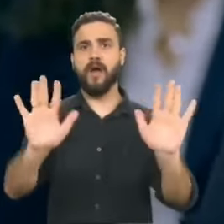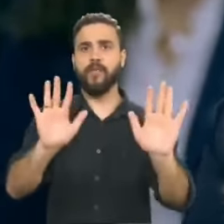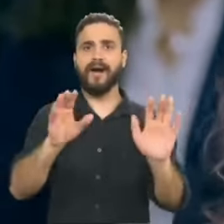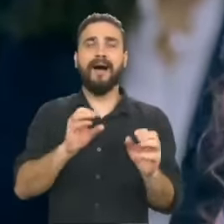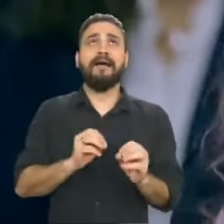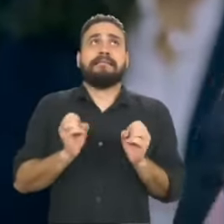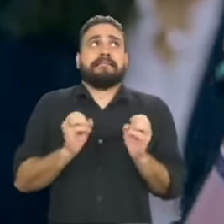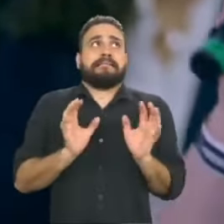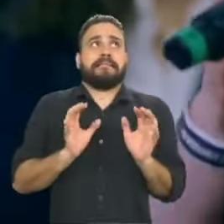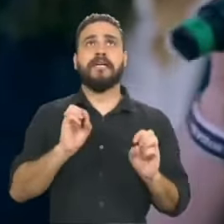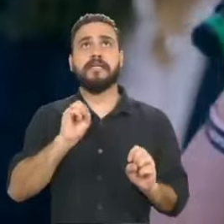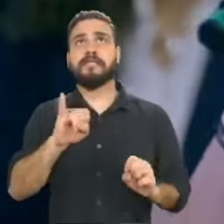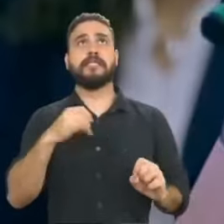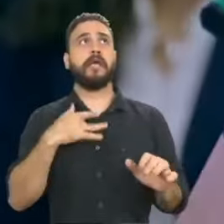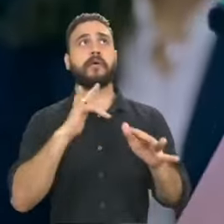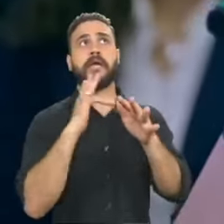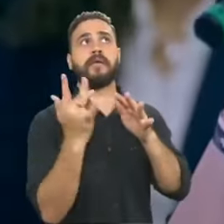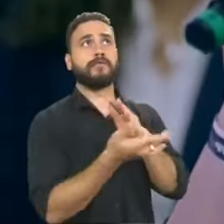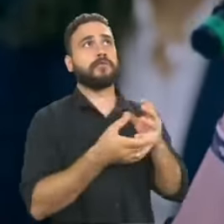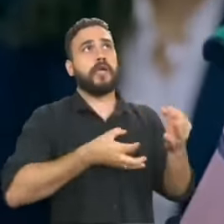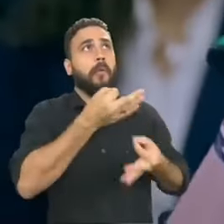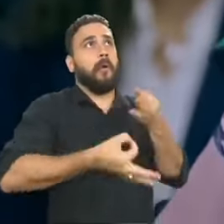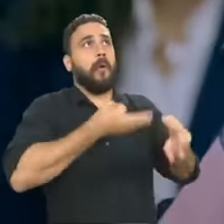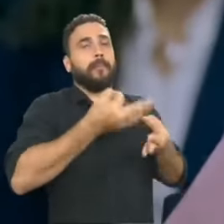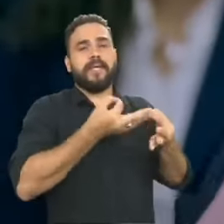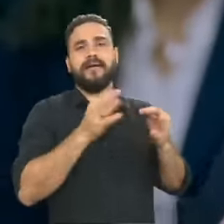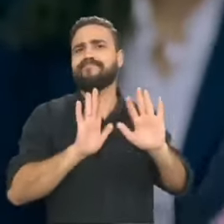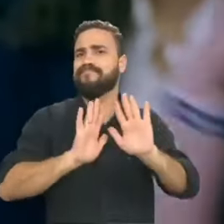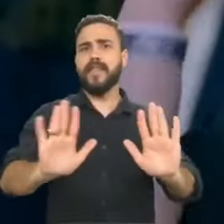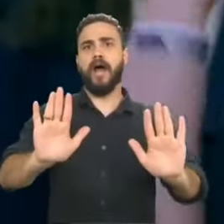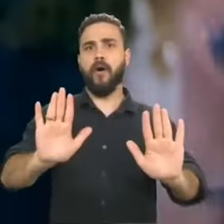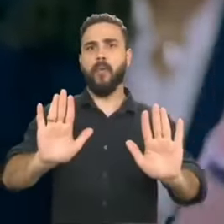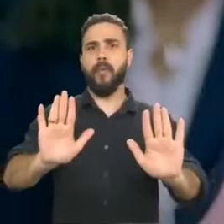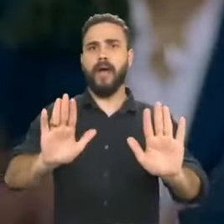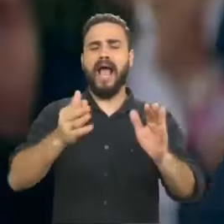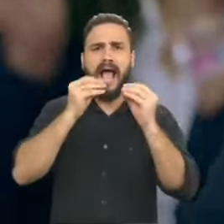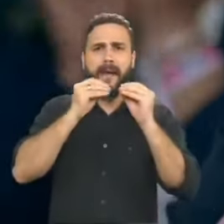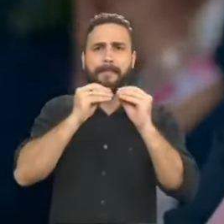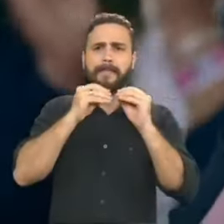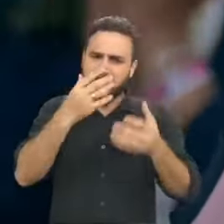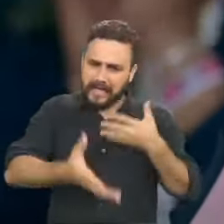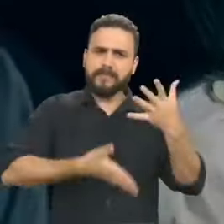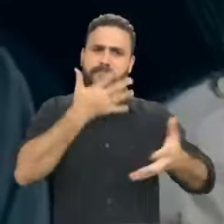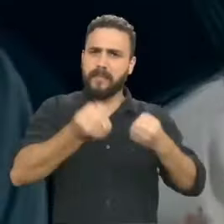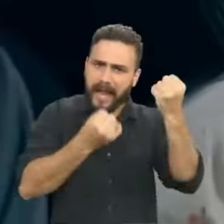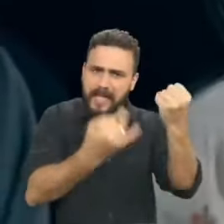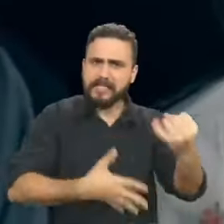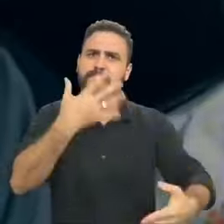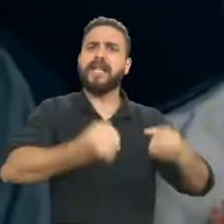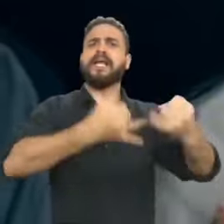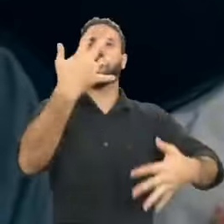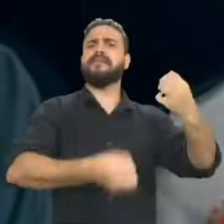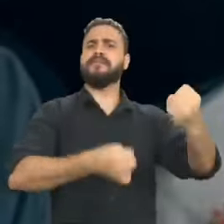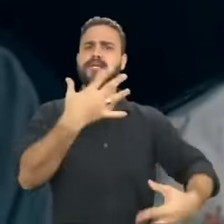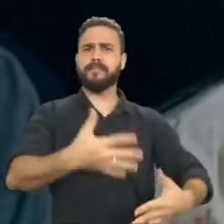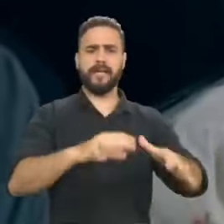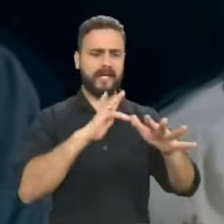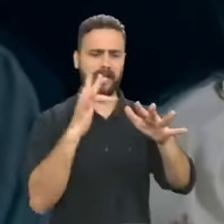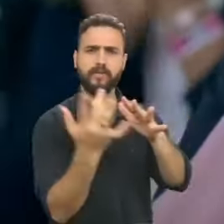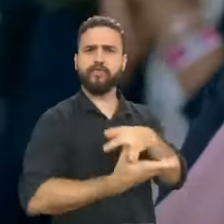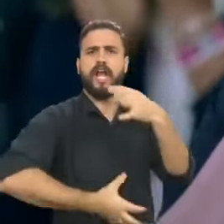social, eu vou perder seguidor. A gente tem que abrir a boca, gente. Eu sei que você tem medo de tomar paulada, mas o cristianismo